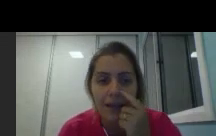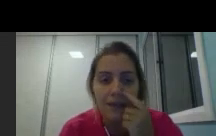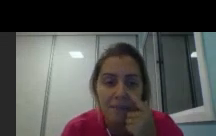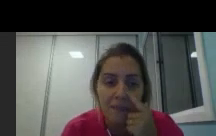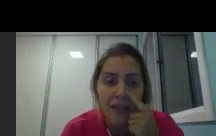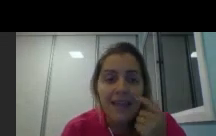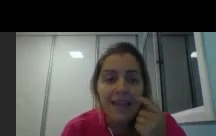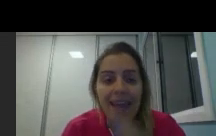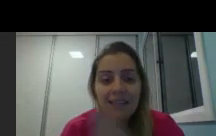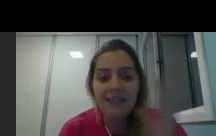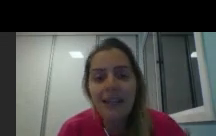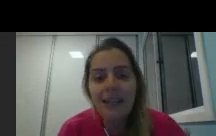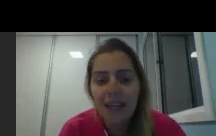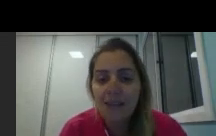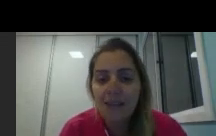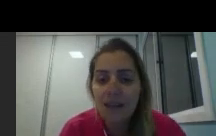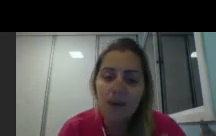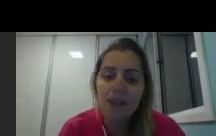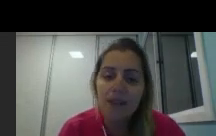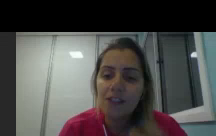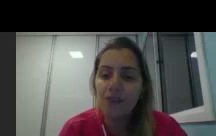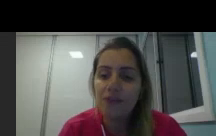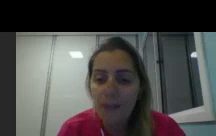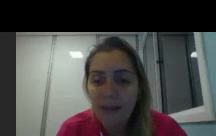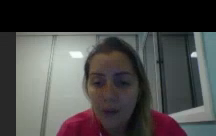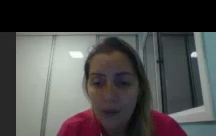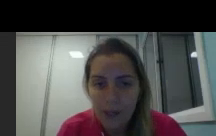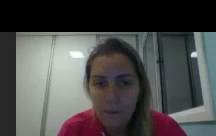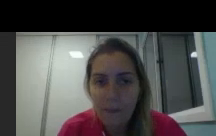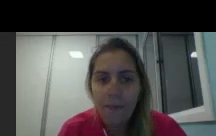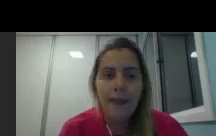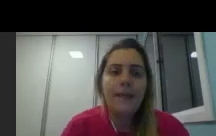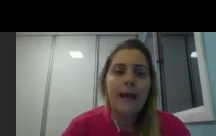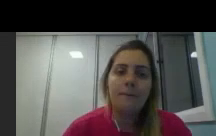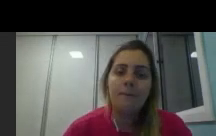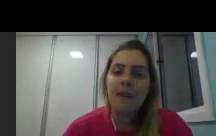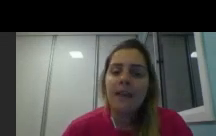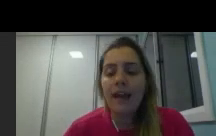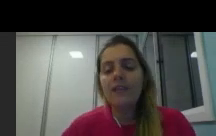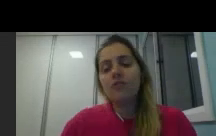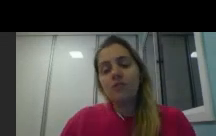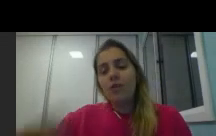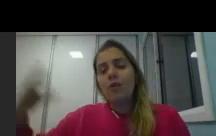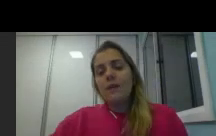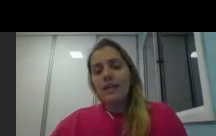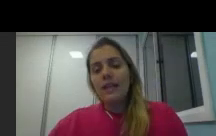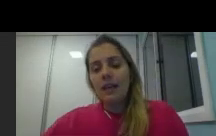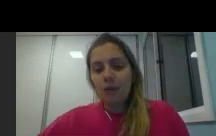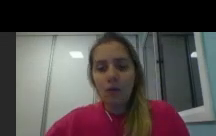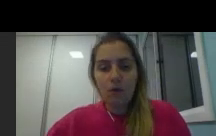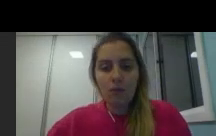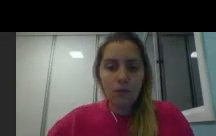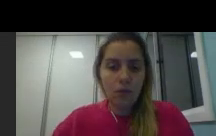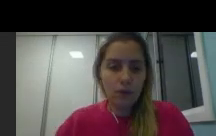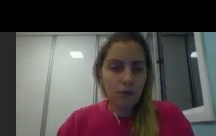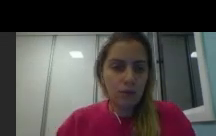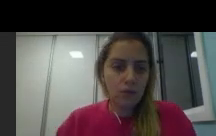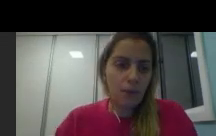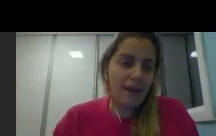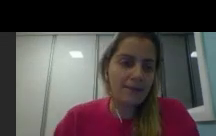3, tá? E que essa segregação, ela acontece de forma aleatória, tá? E aí isso se combina, né,